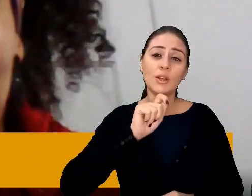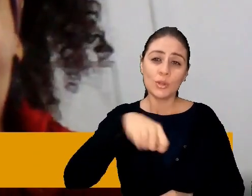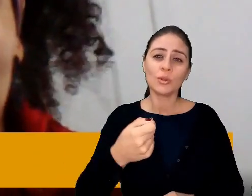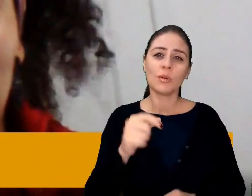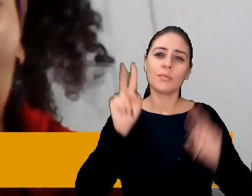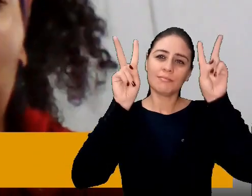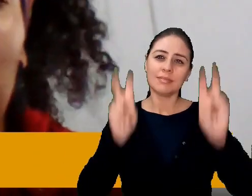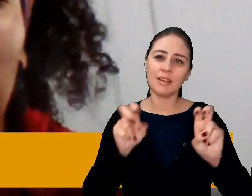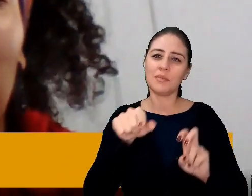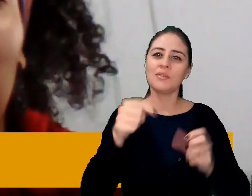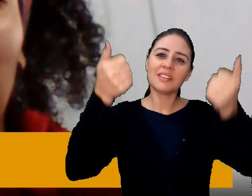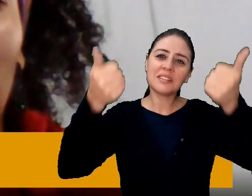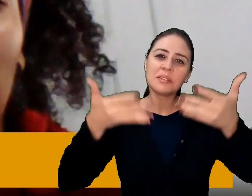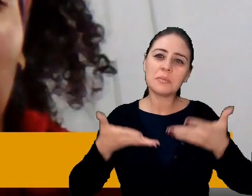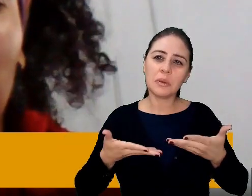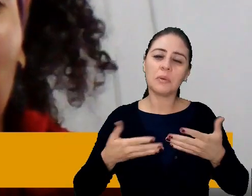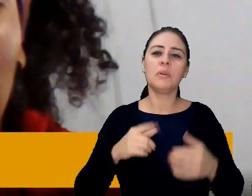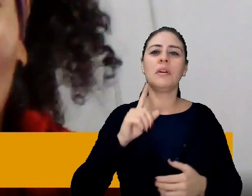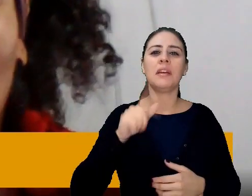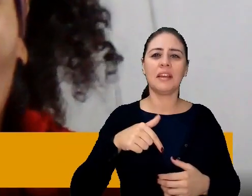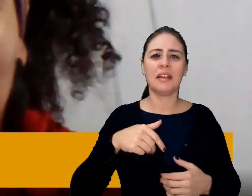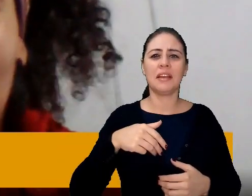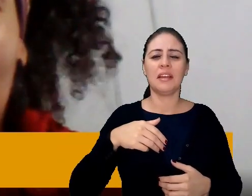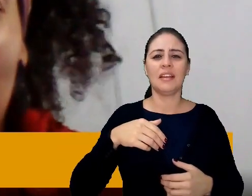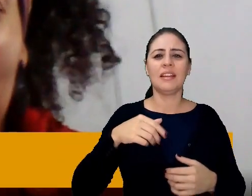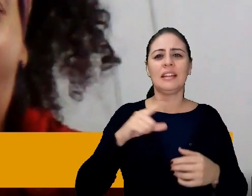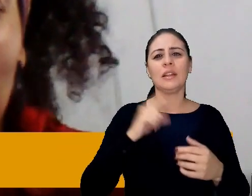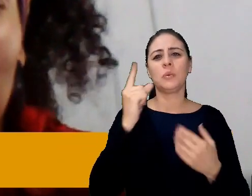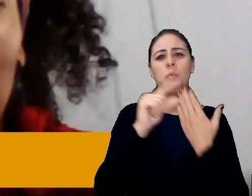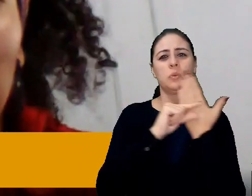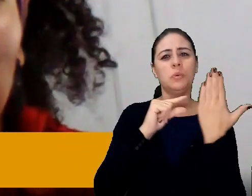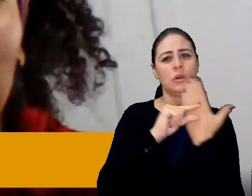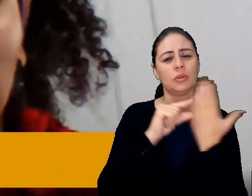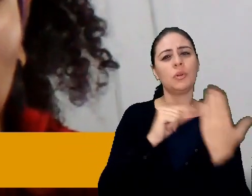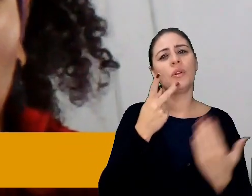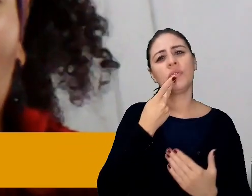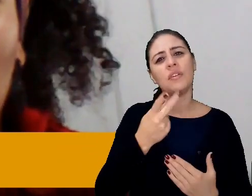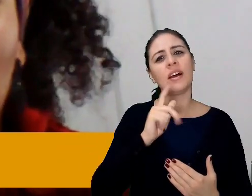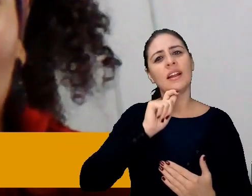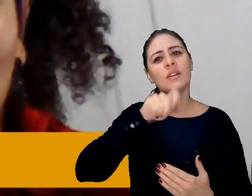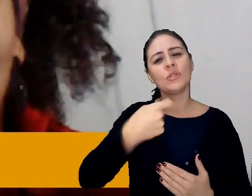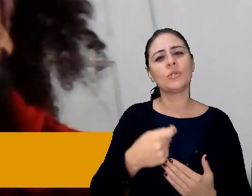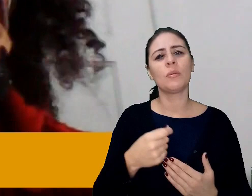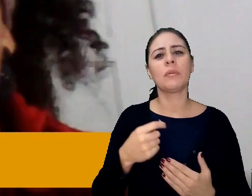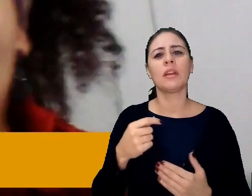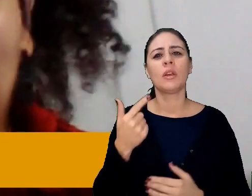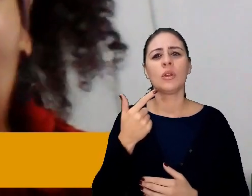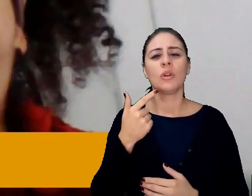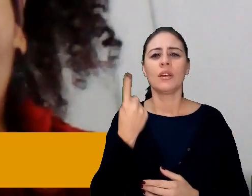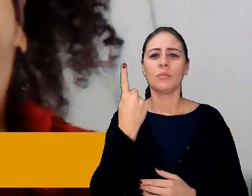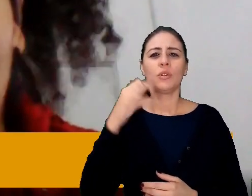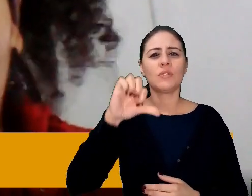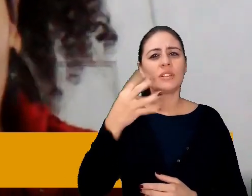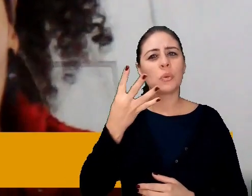você falou, né? De Michael Lowy, se eu não me engano, o texto dele, e ele traz sobre as teses do Walter